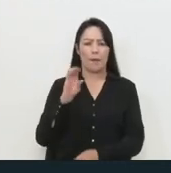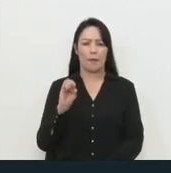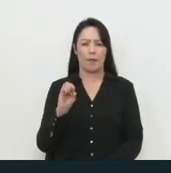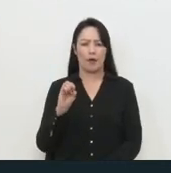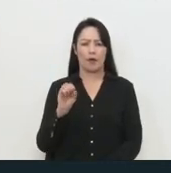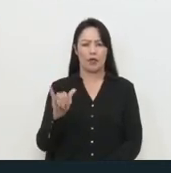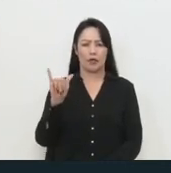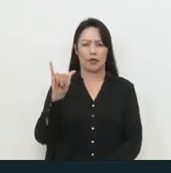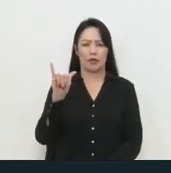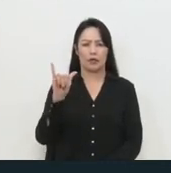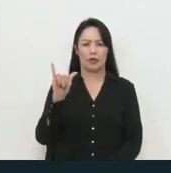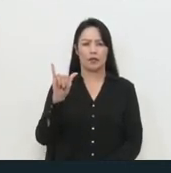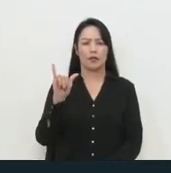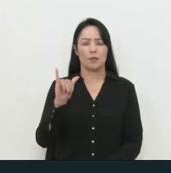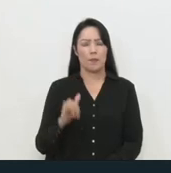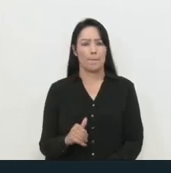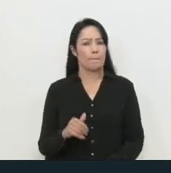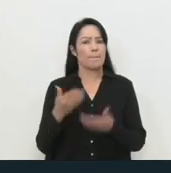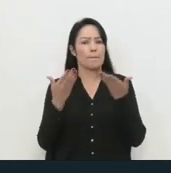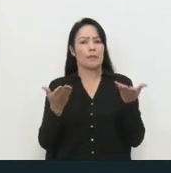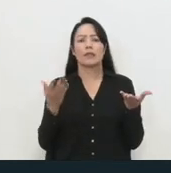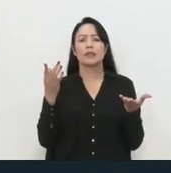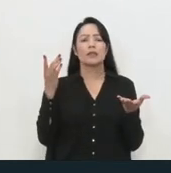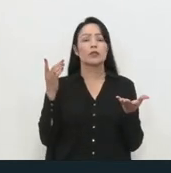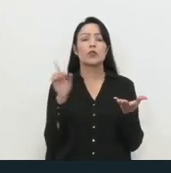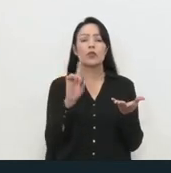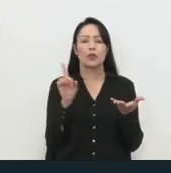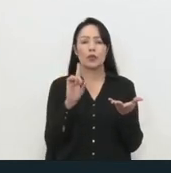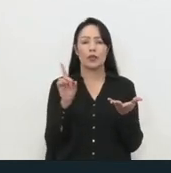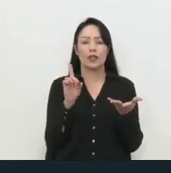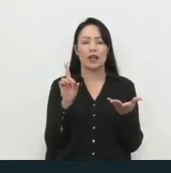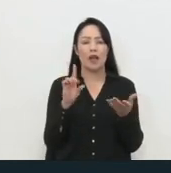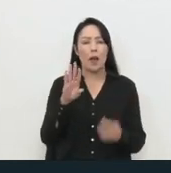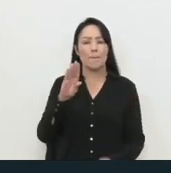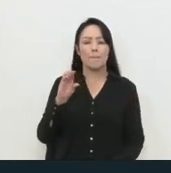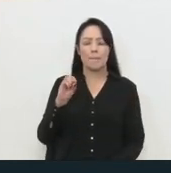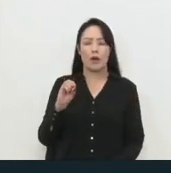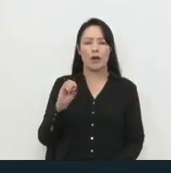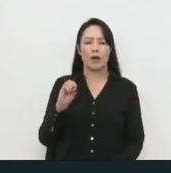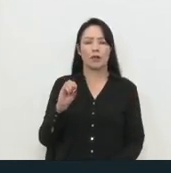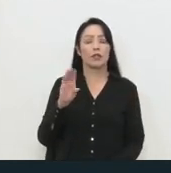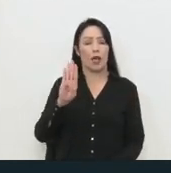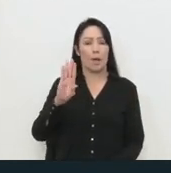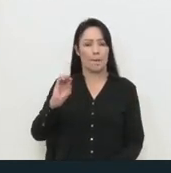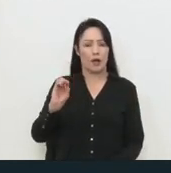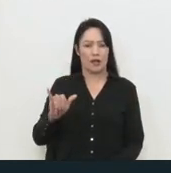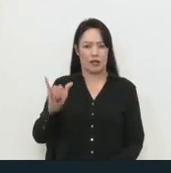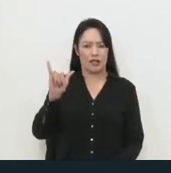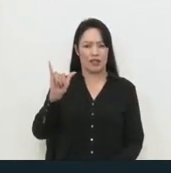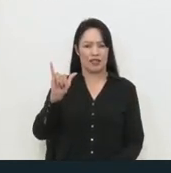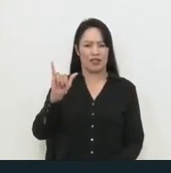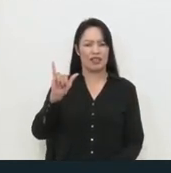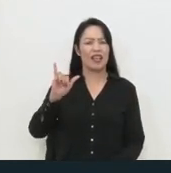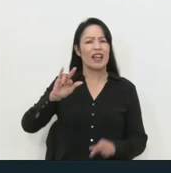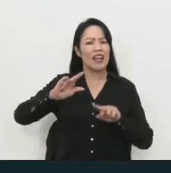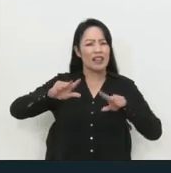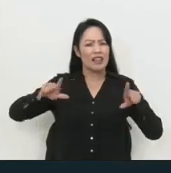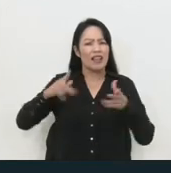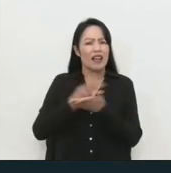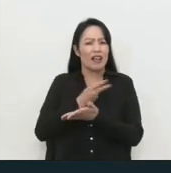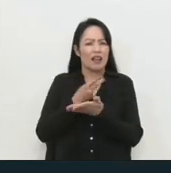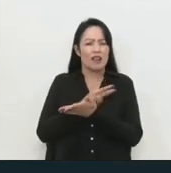mas o senhor não seja esse boy transviado que fica falando coisas desnecessárias